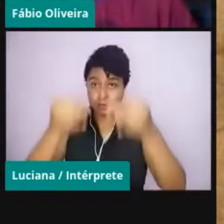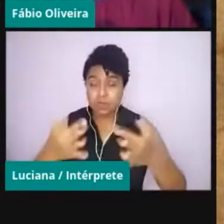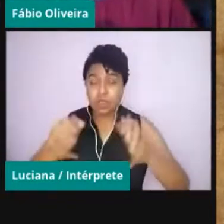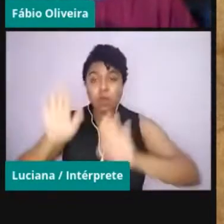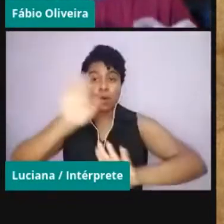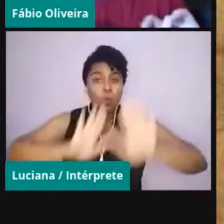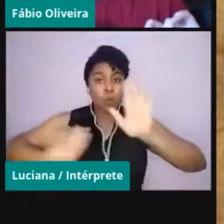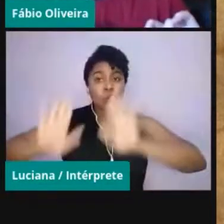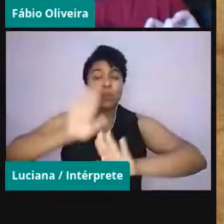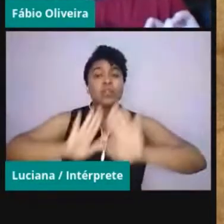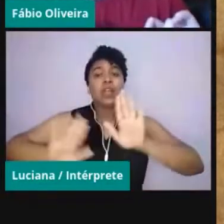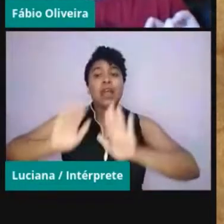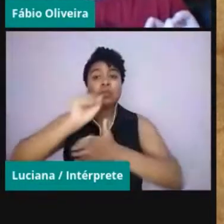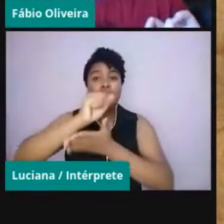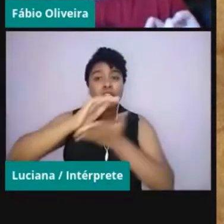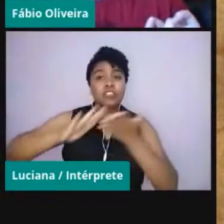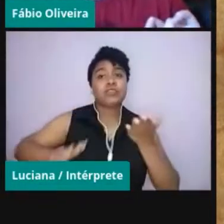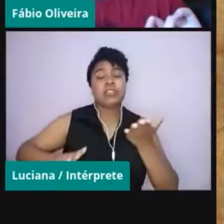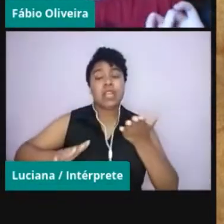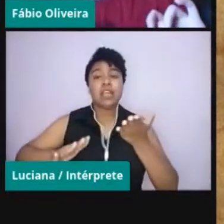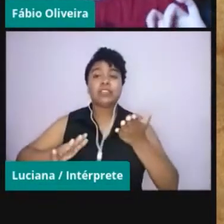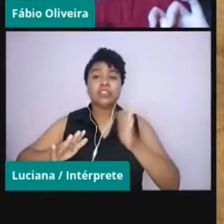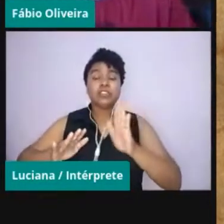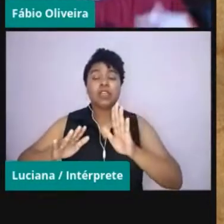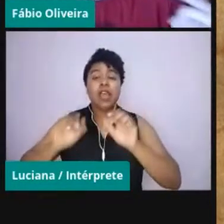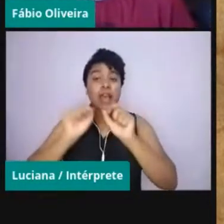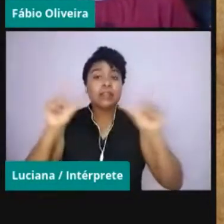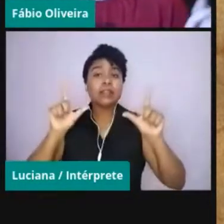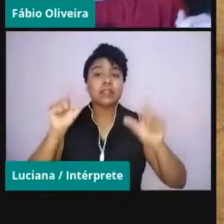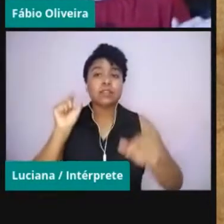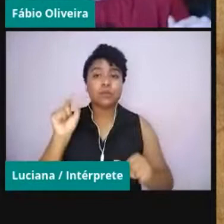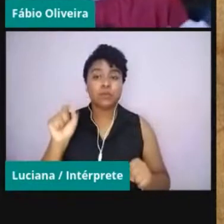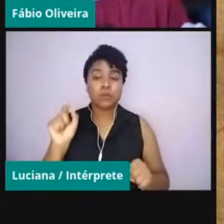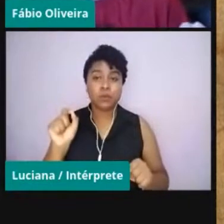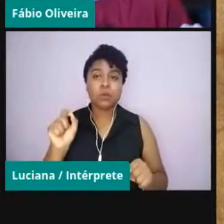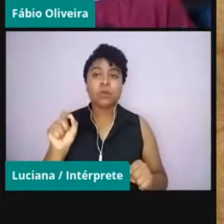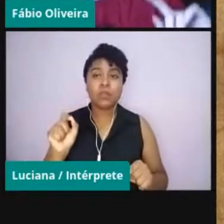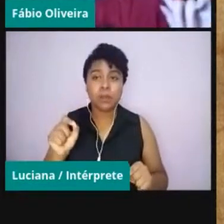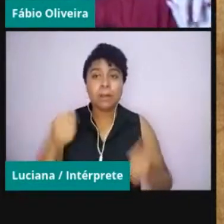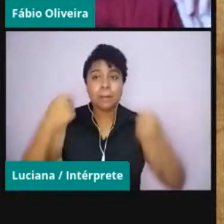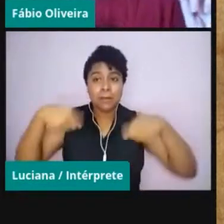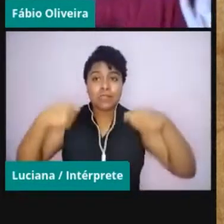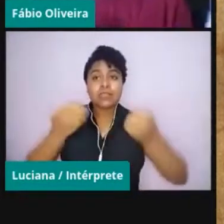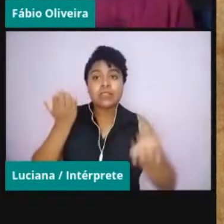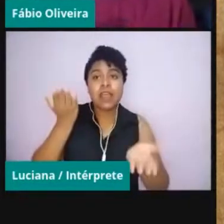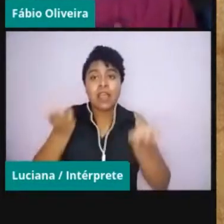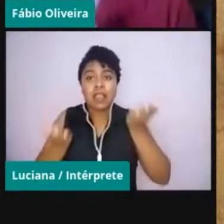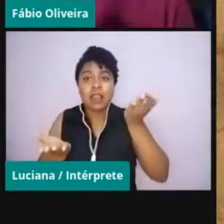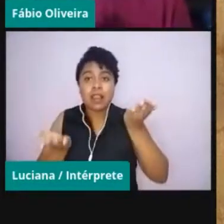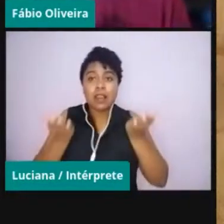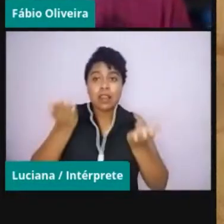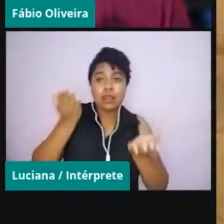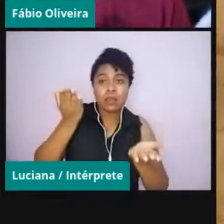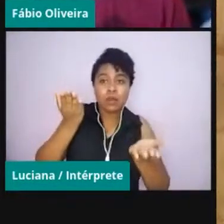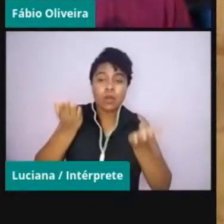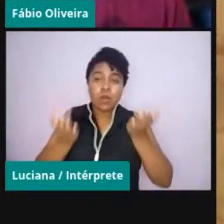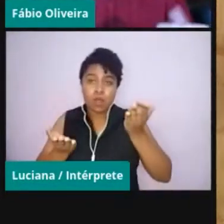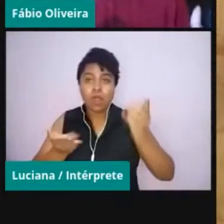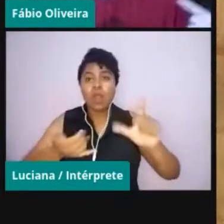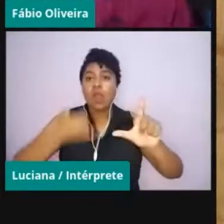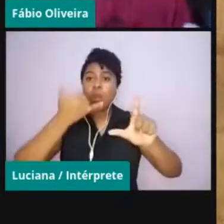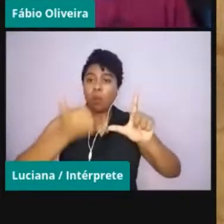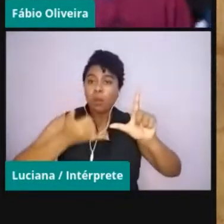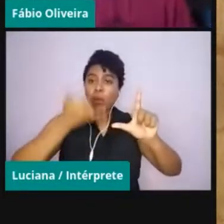essa atividade, é que temos que ter cuidado com o equilíbrio entre o aspecto lúdico e